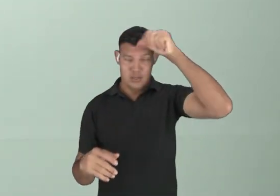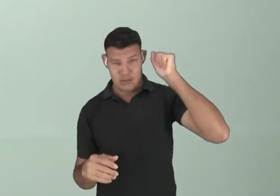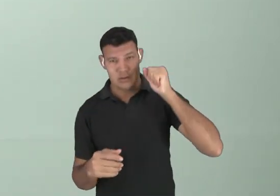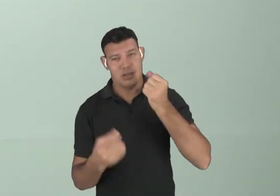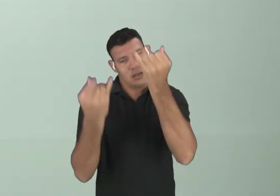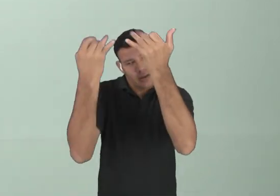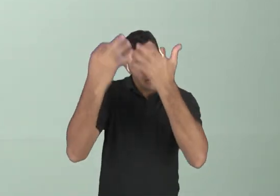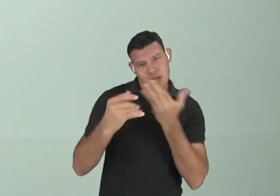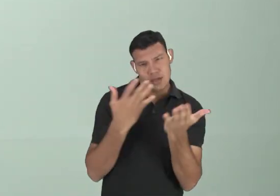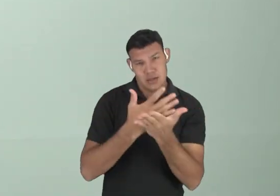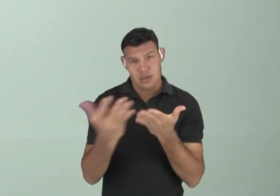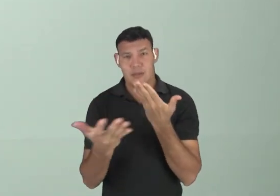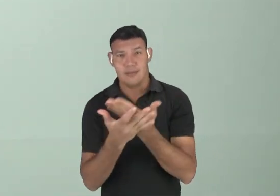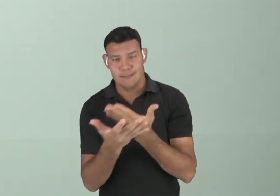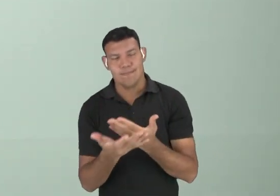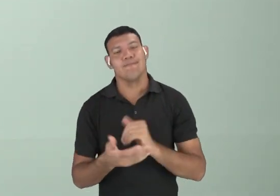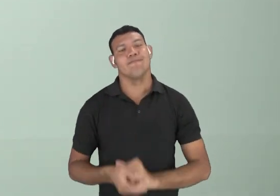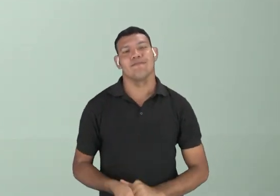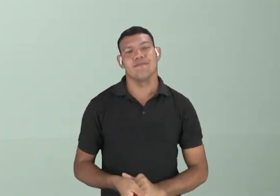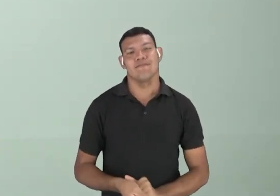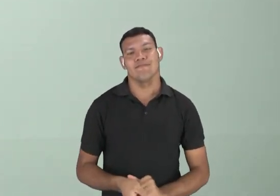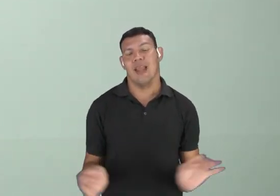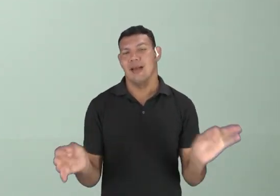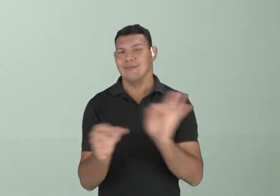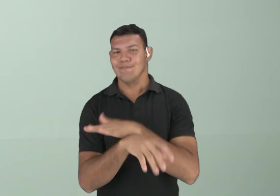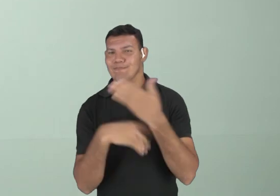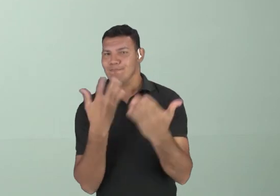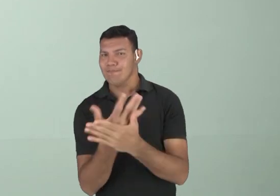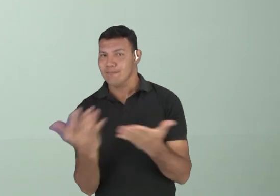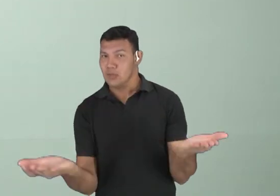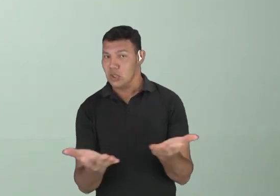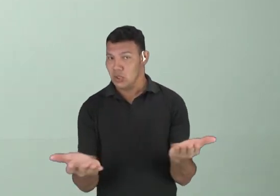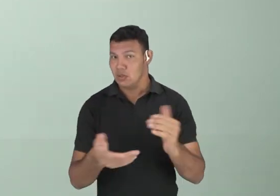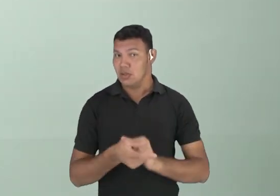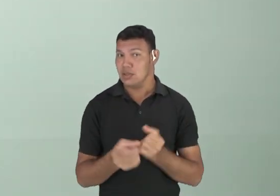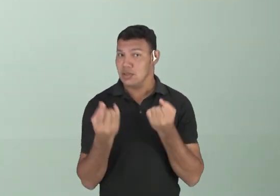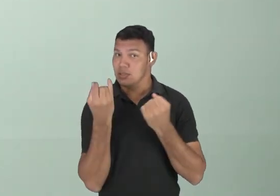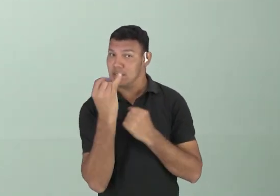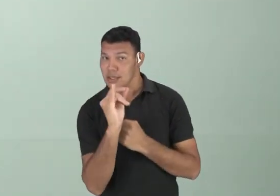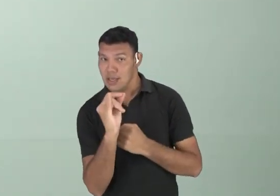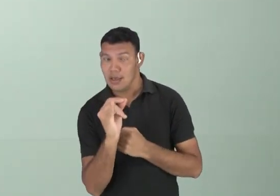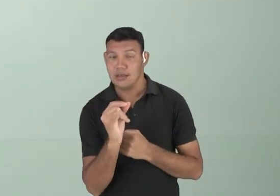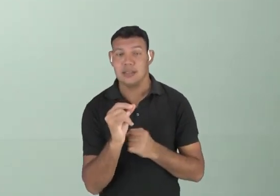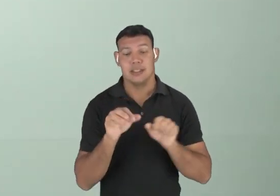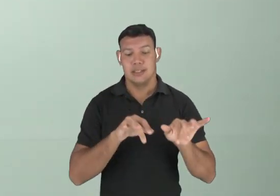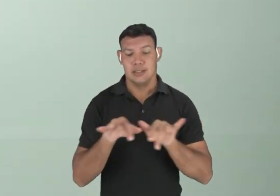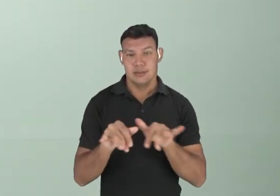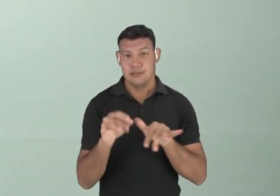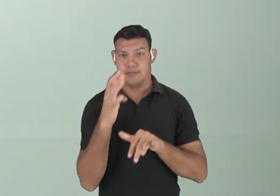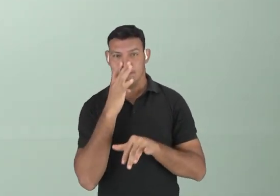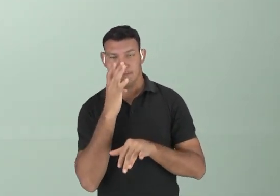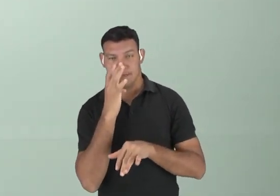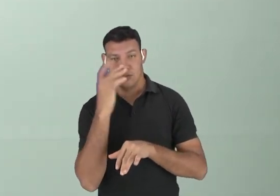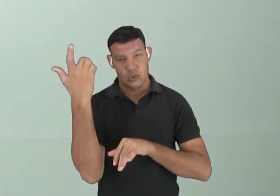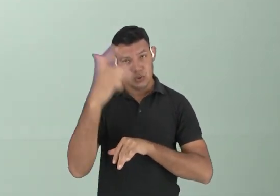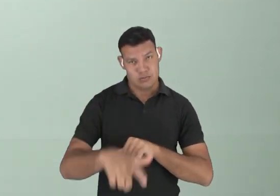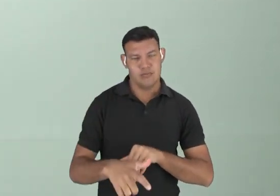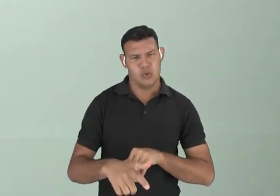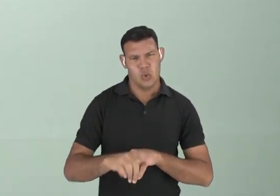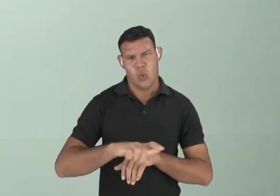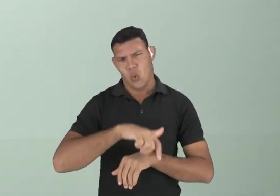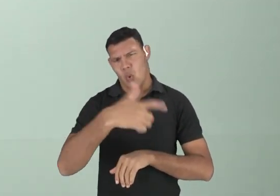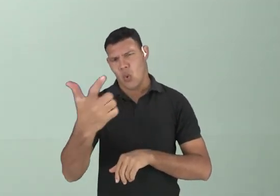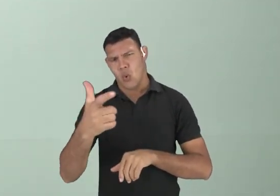conteúdo. Com isso, encerramos nossa aula de hoje. Se você quiser acessá-la ou qualquer outro componente